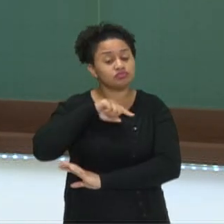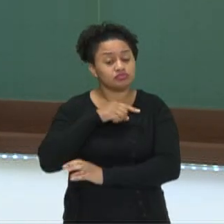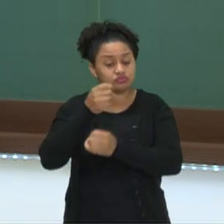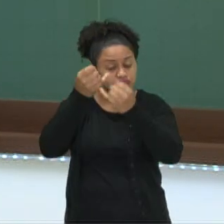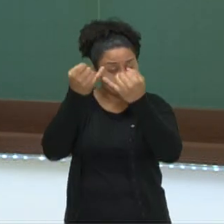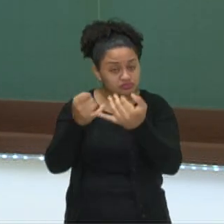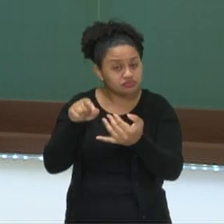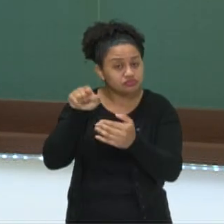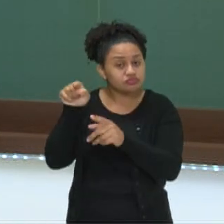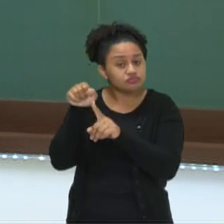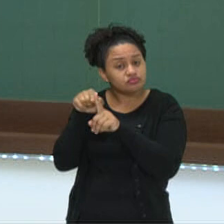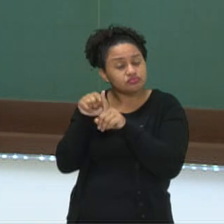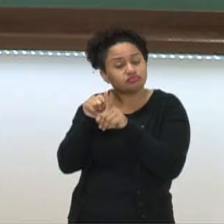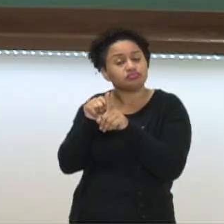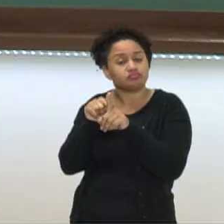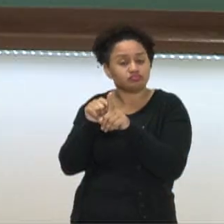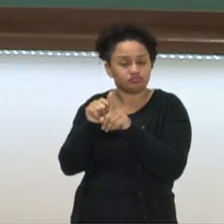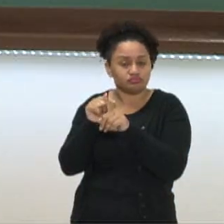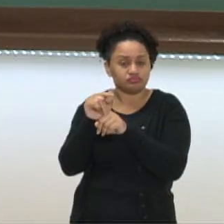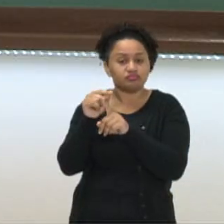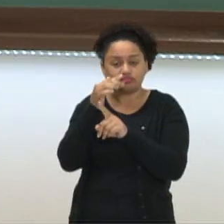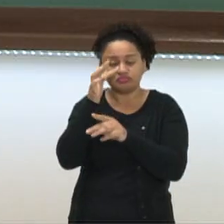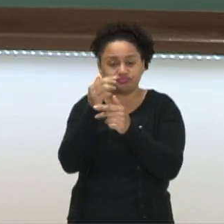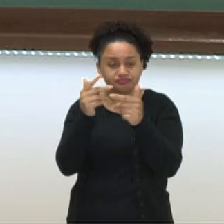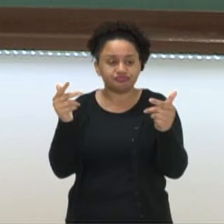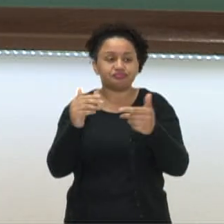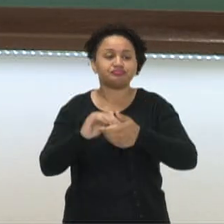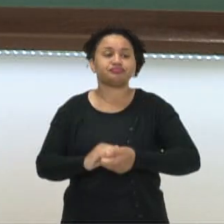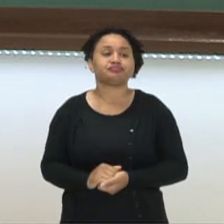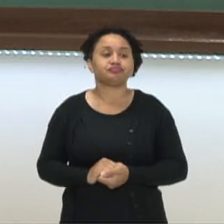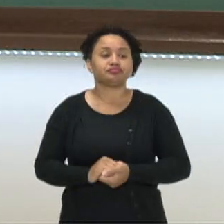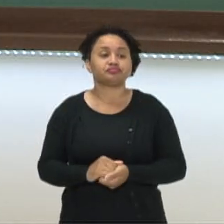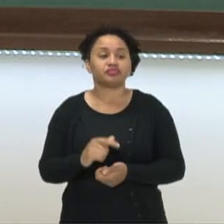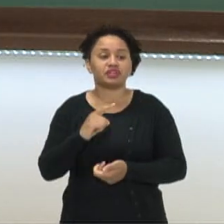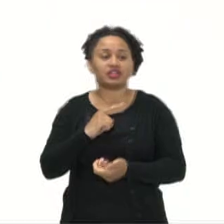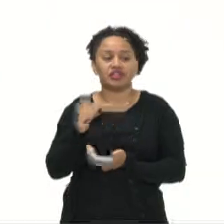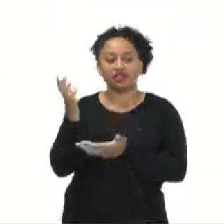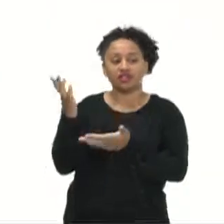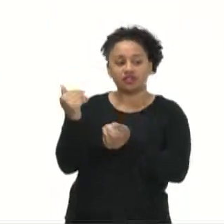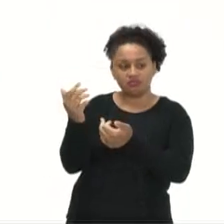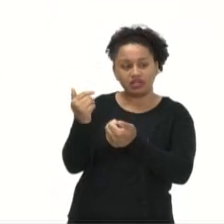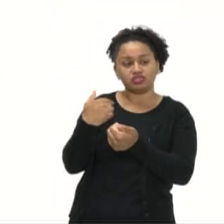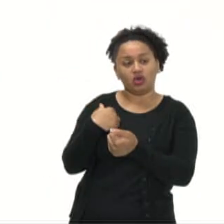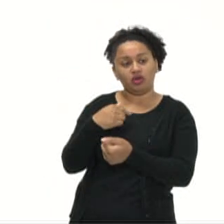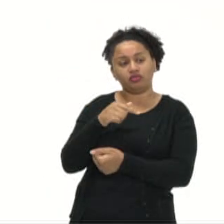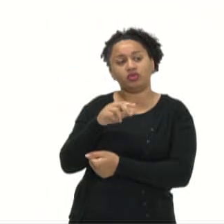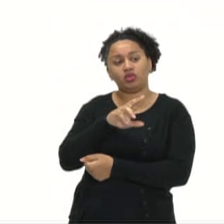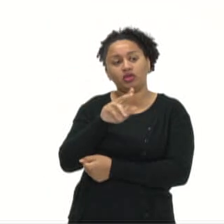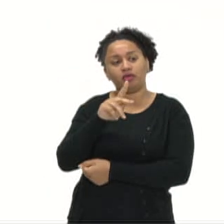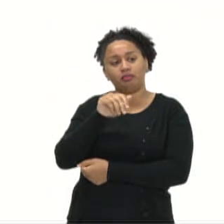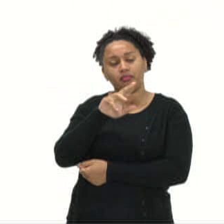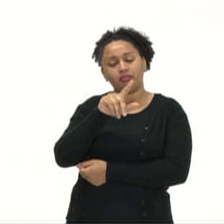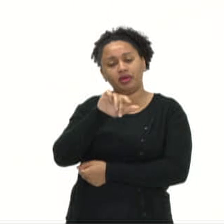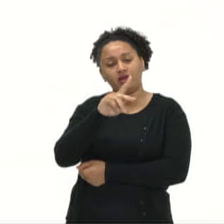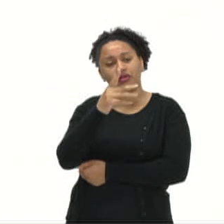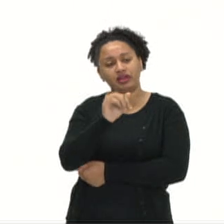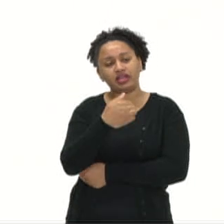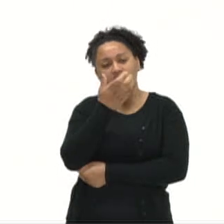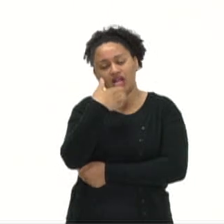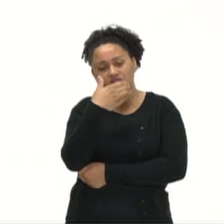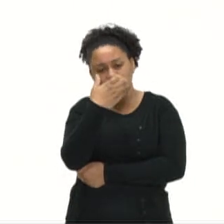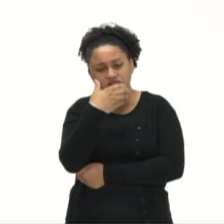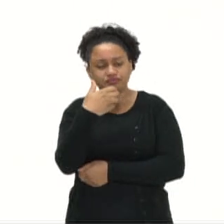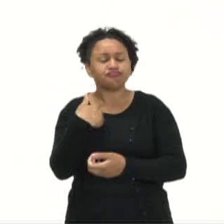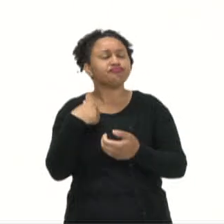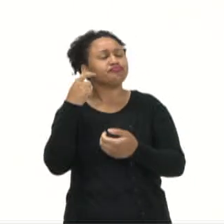de angiospermas. Nós temos aqui uma jovem, a Paulinha, ela estava comendo uma maçã e